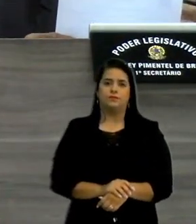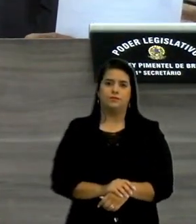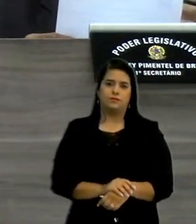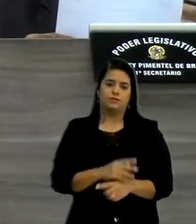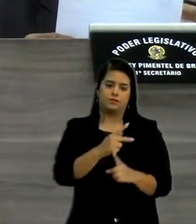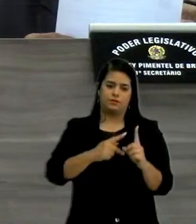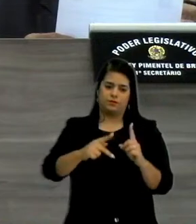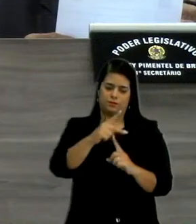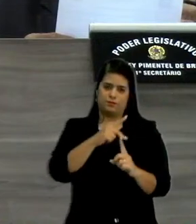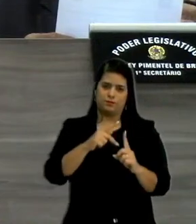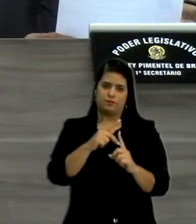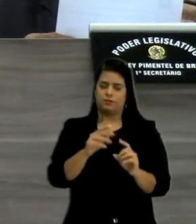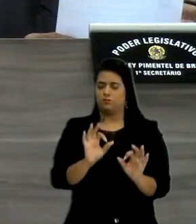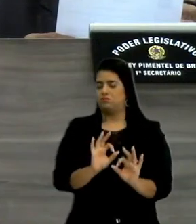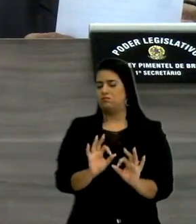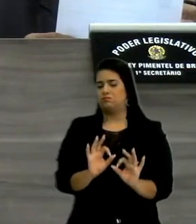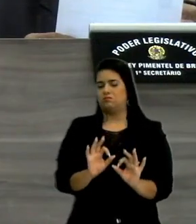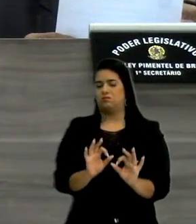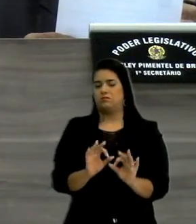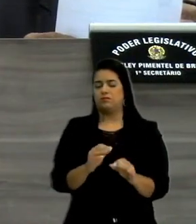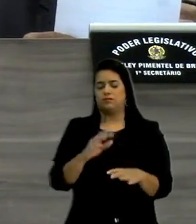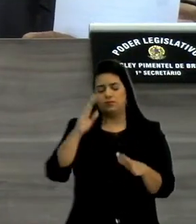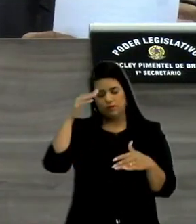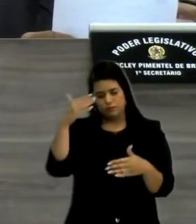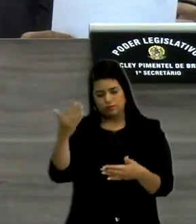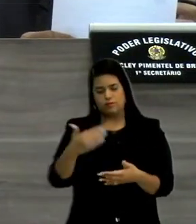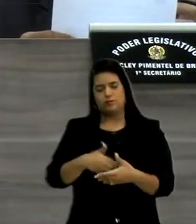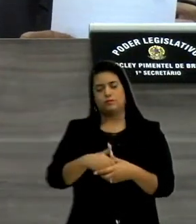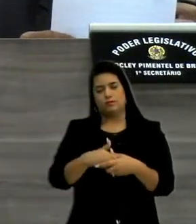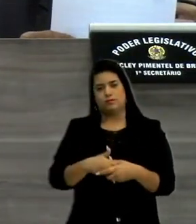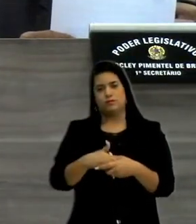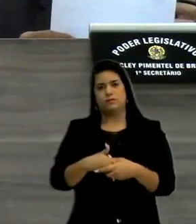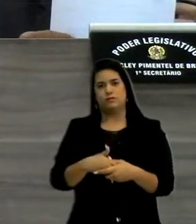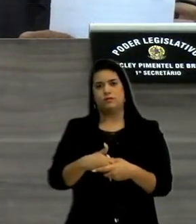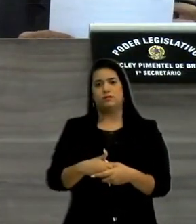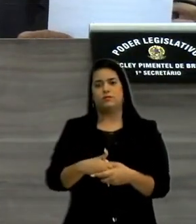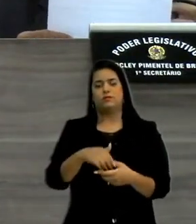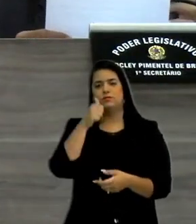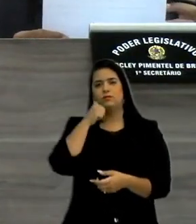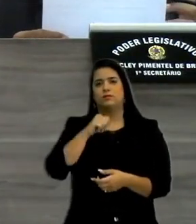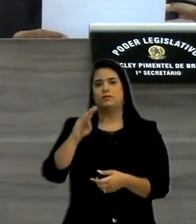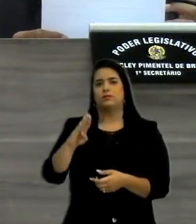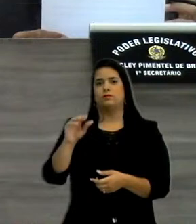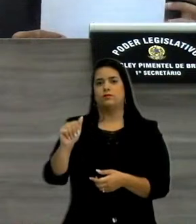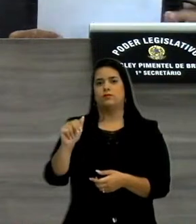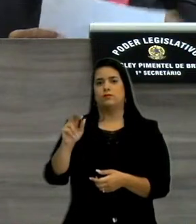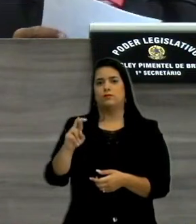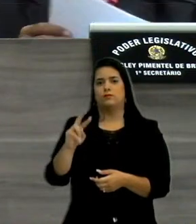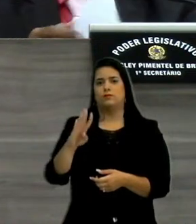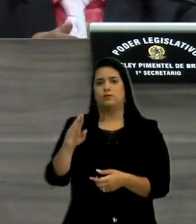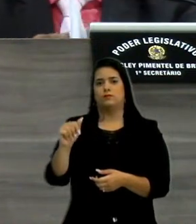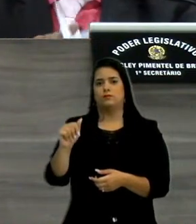Una. Sem mais para o momento, reiteramos o voto de estima e consideração, respeitosamente, Bárbara de Melo Valença.